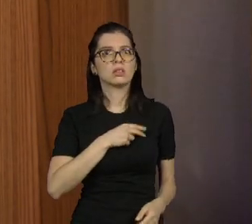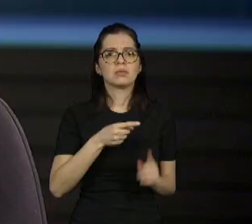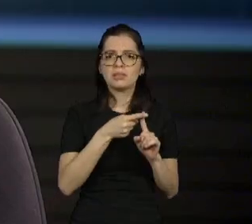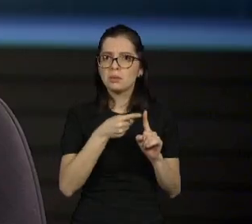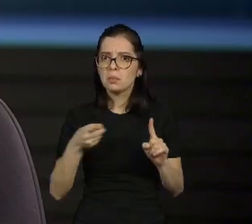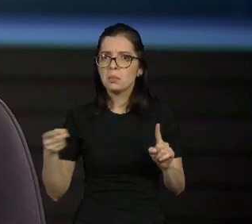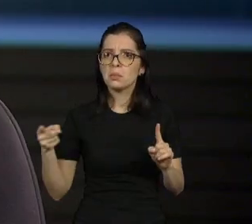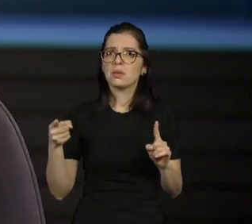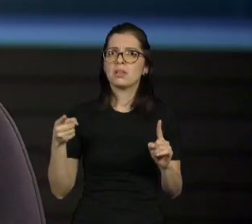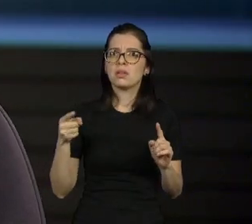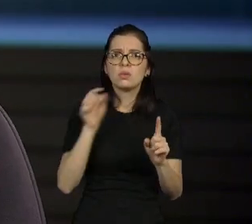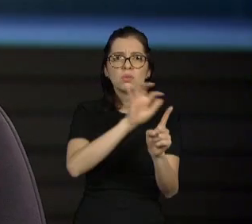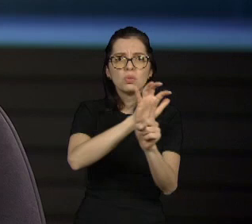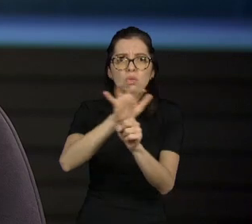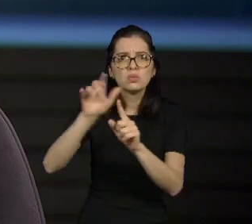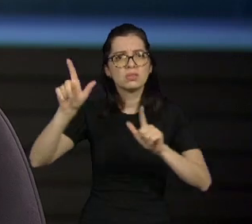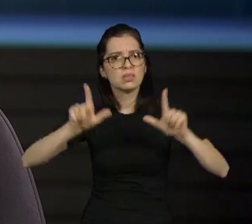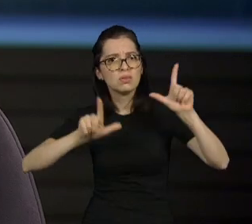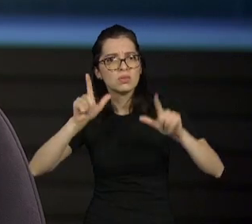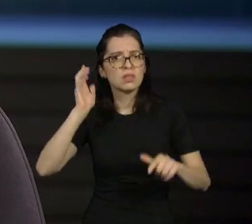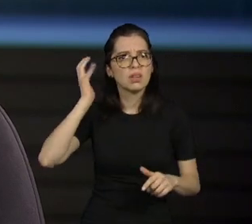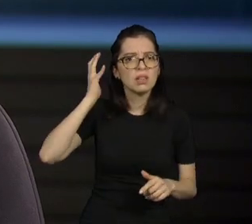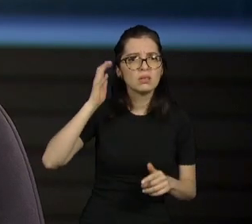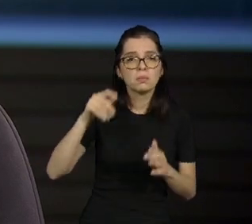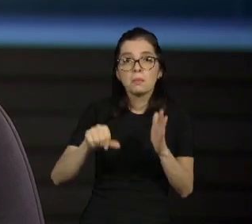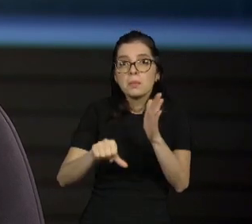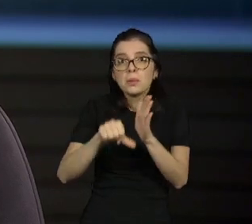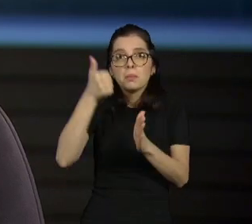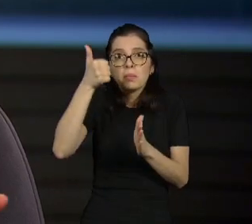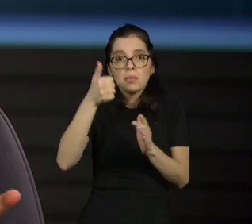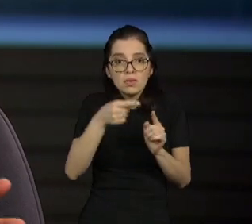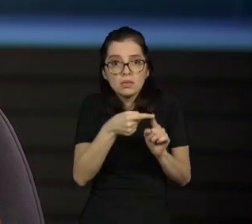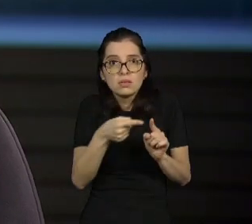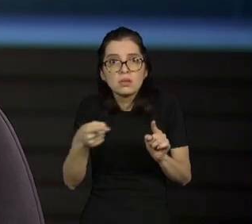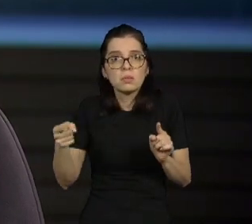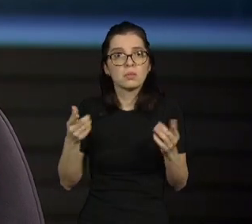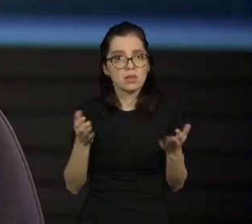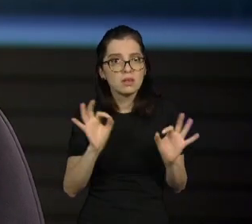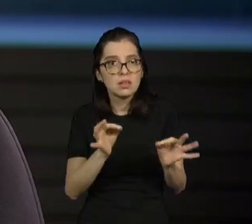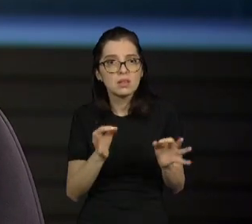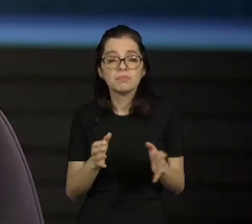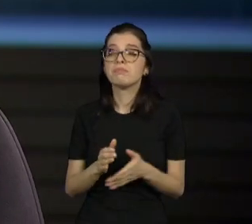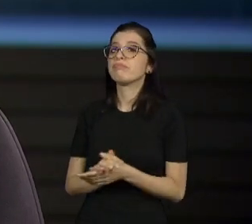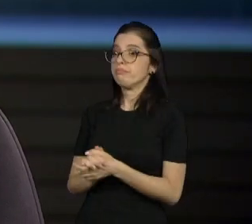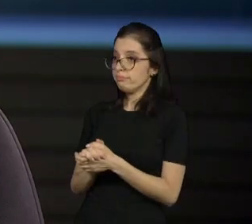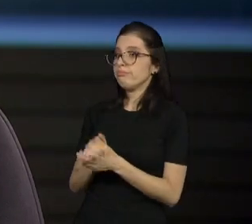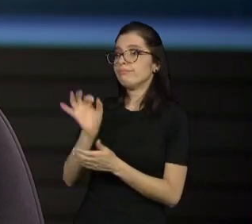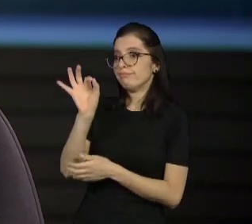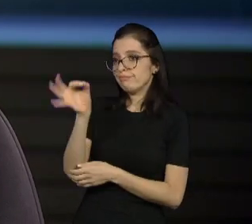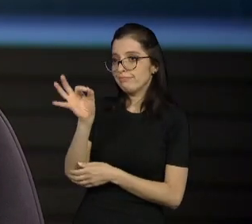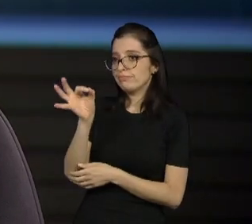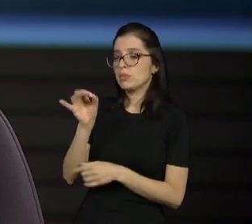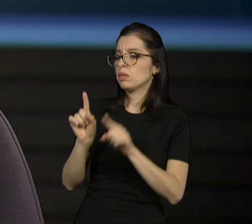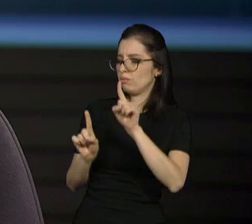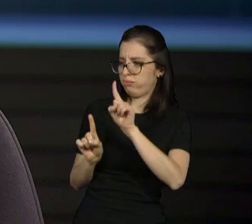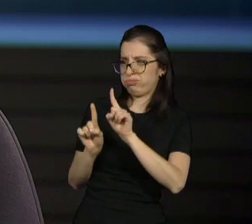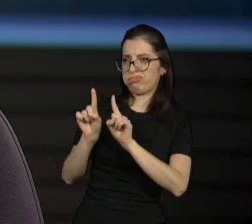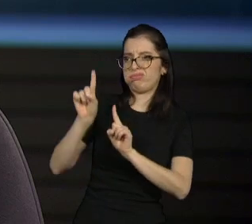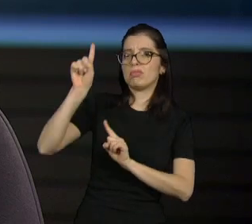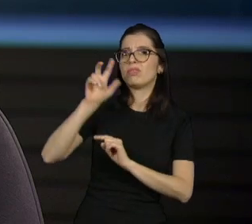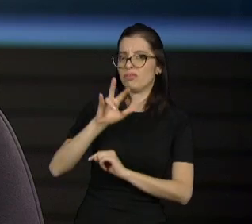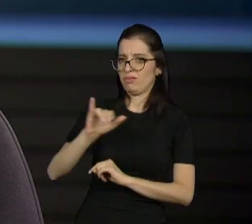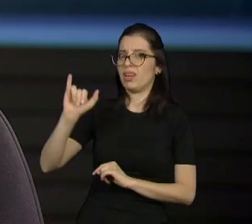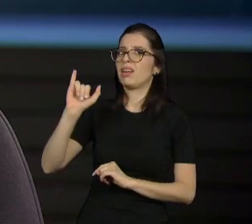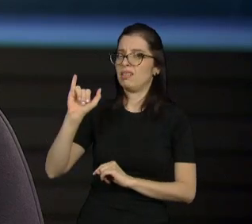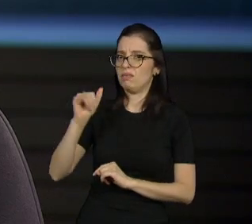eleitoral, né? Exato, ele teve já um ganho bem interessante. O que eles dizem lá, ele vai subir como um foguete, porque tem as máquinas do governo,